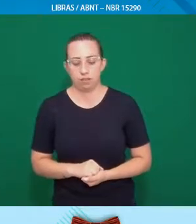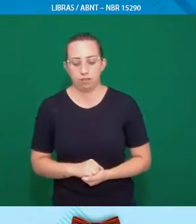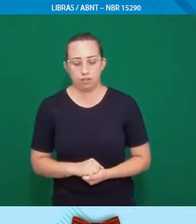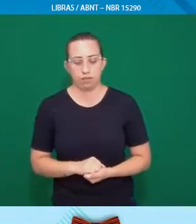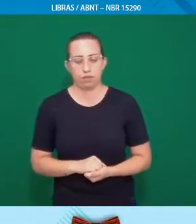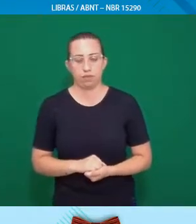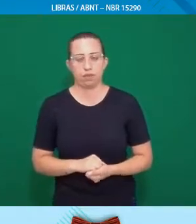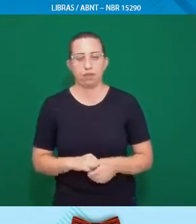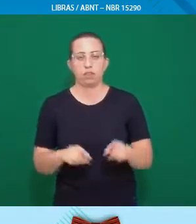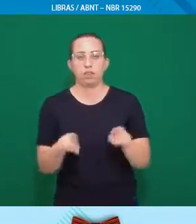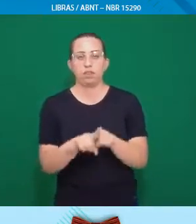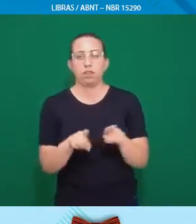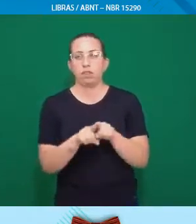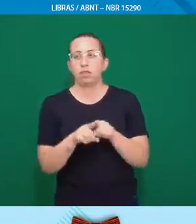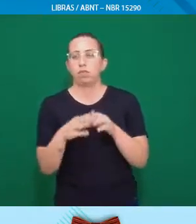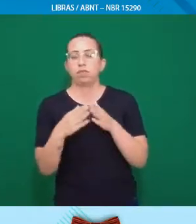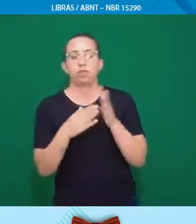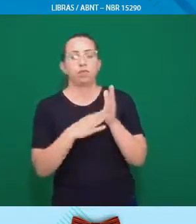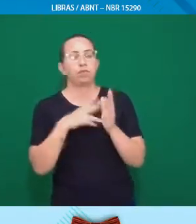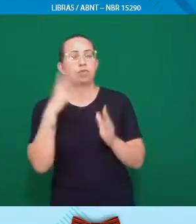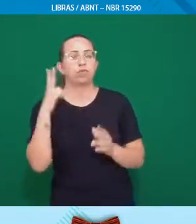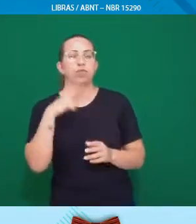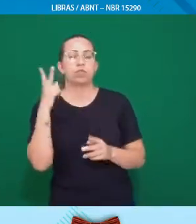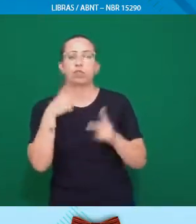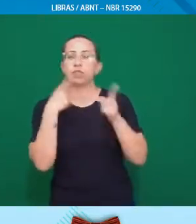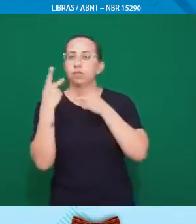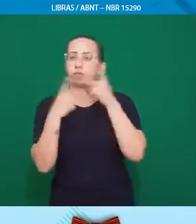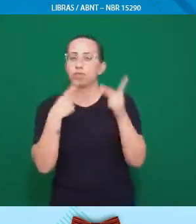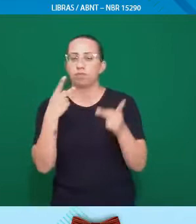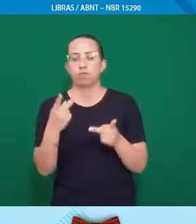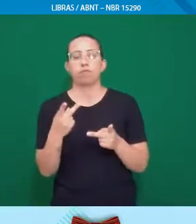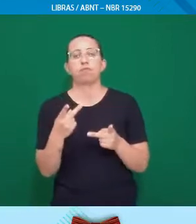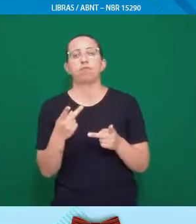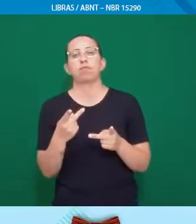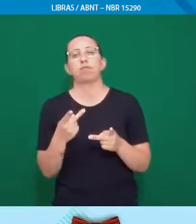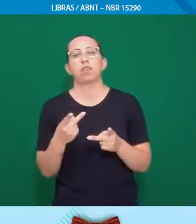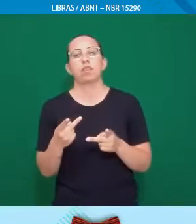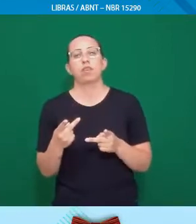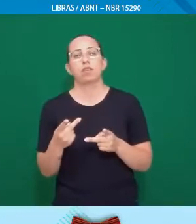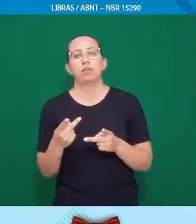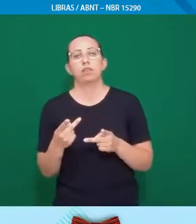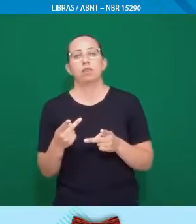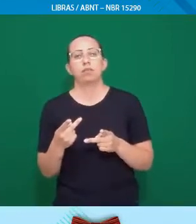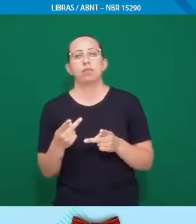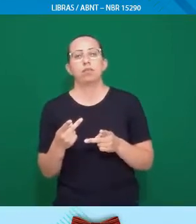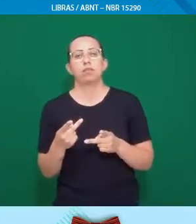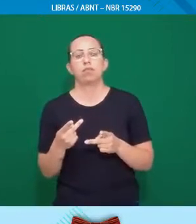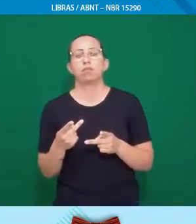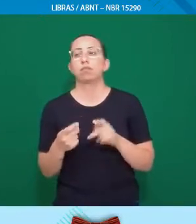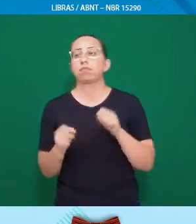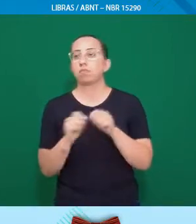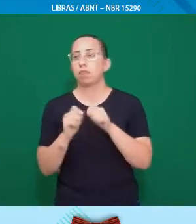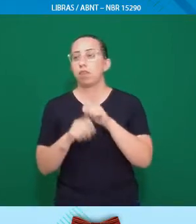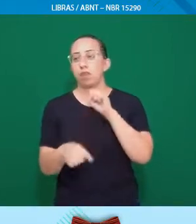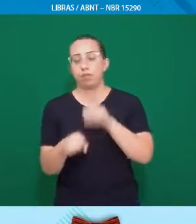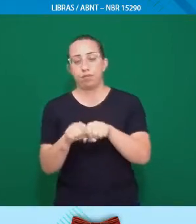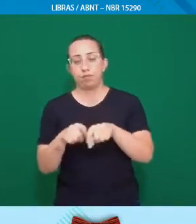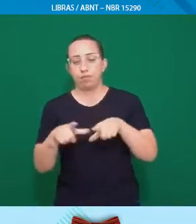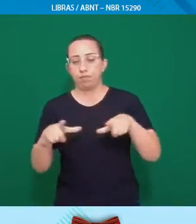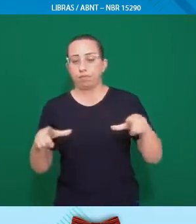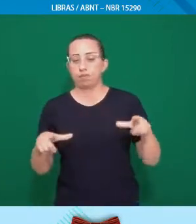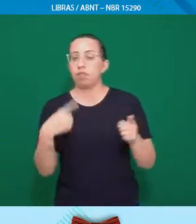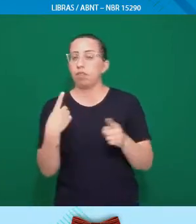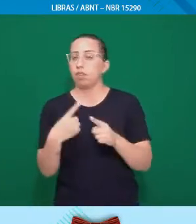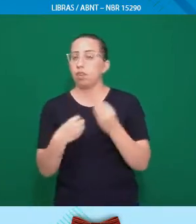também da mesma forma parte os demais colegas vereadores né a gente é eu vou fazer essa Moção